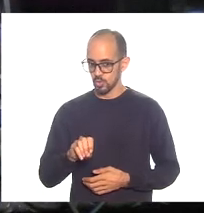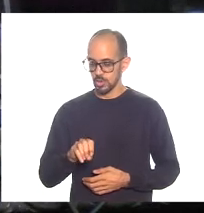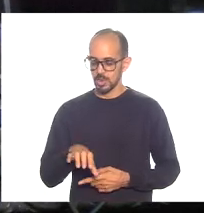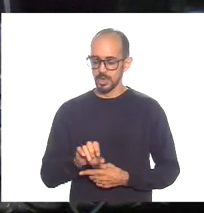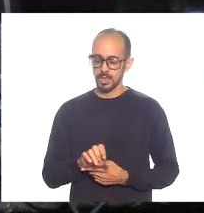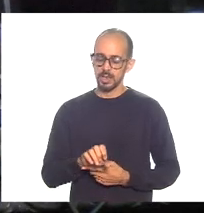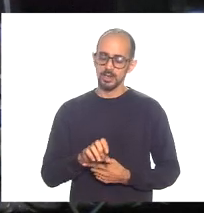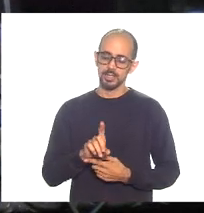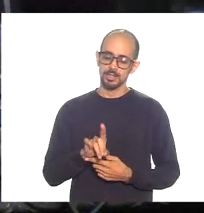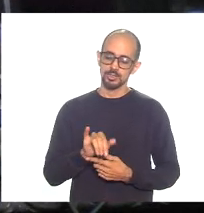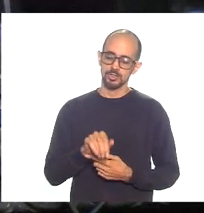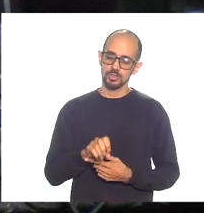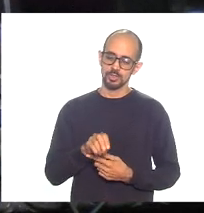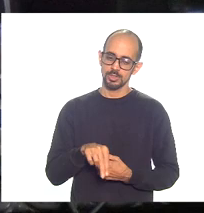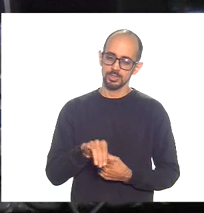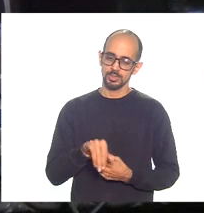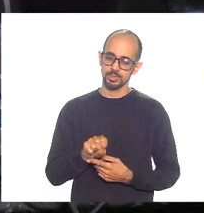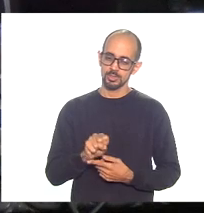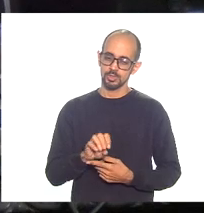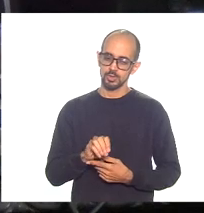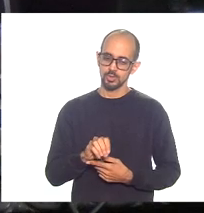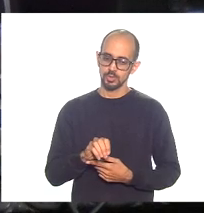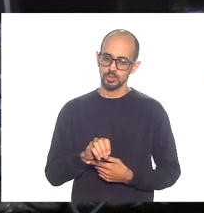Deputado Dionísio Lins.